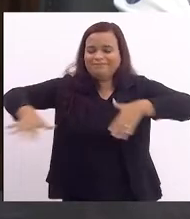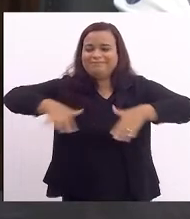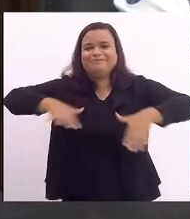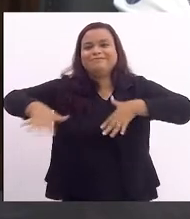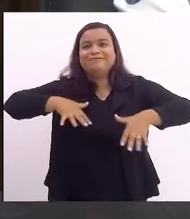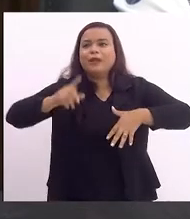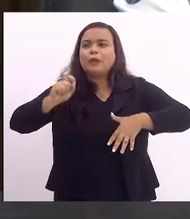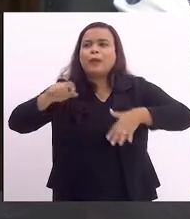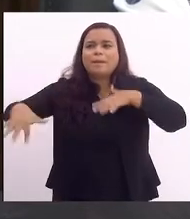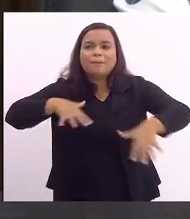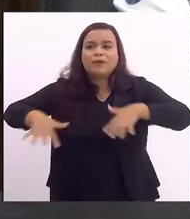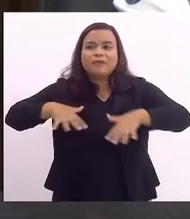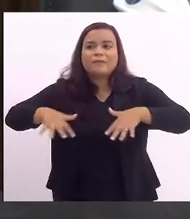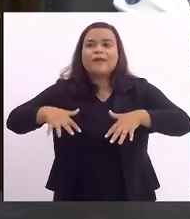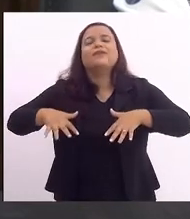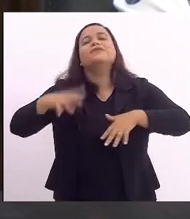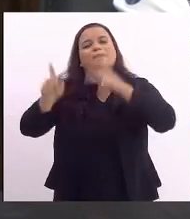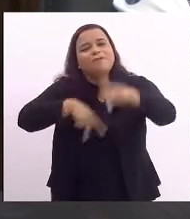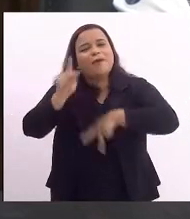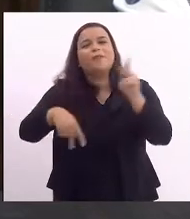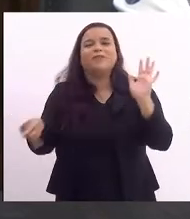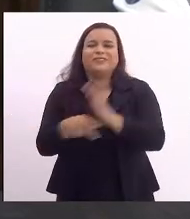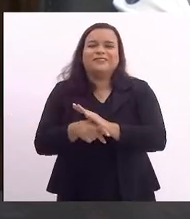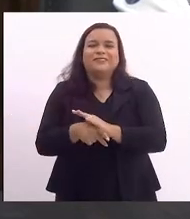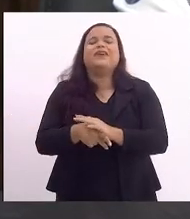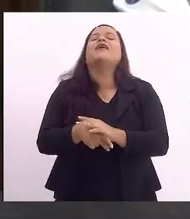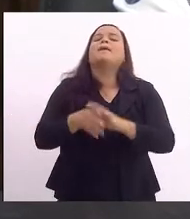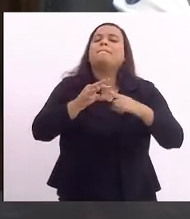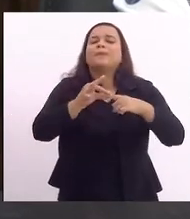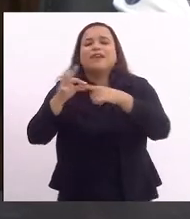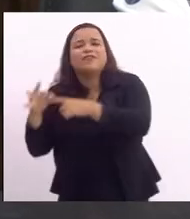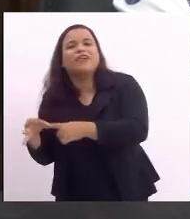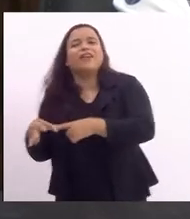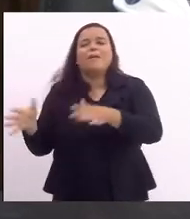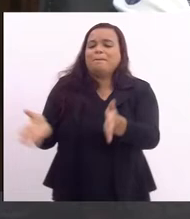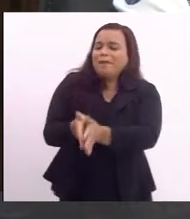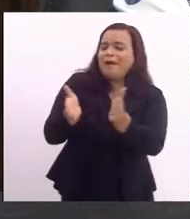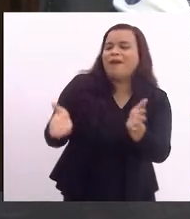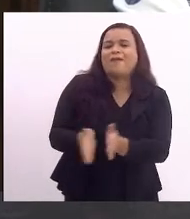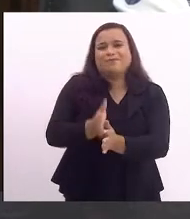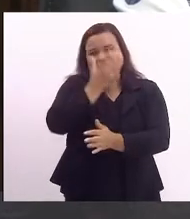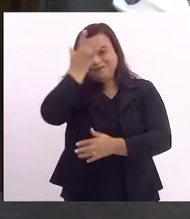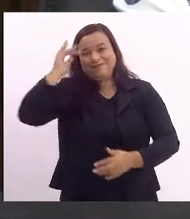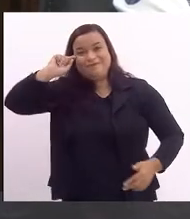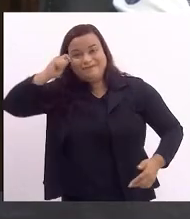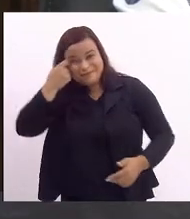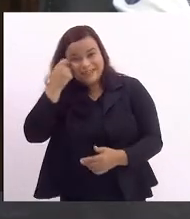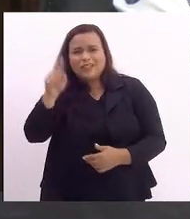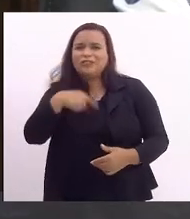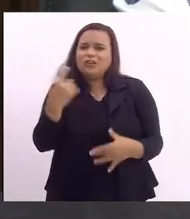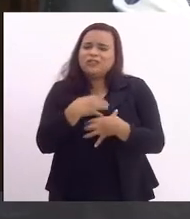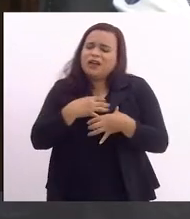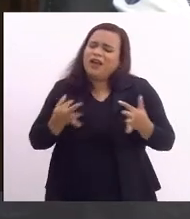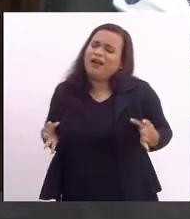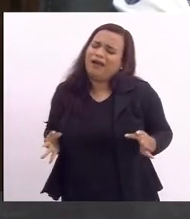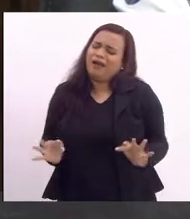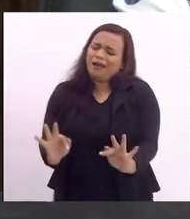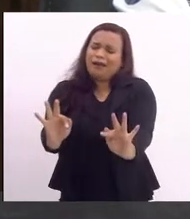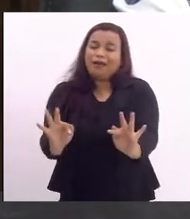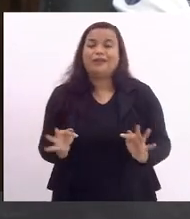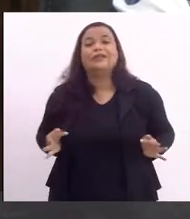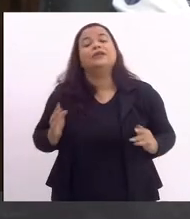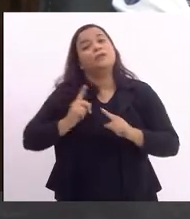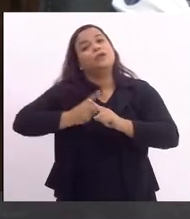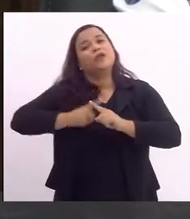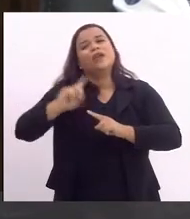é um movimento popular, que é um movimento preto, pobre, periférico, que é um movimento muito dolorido, porque todos aqui, todas aqui,